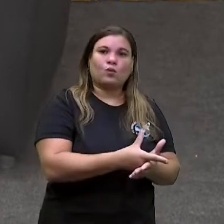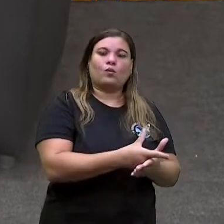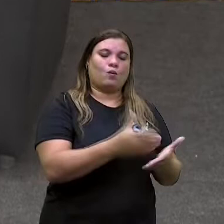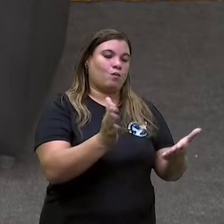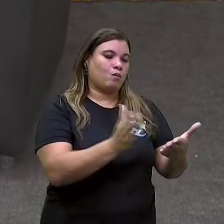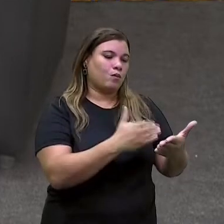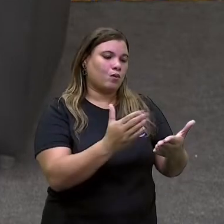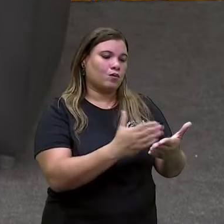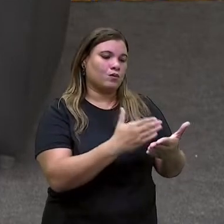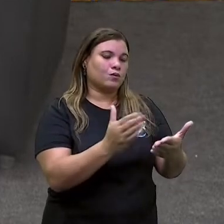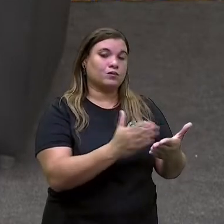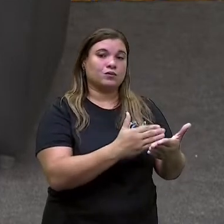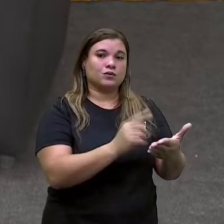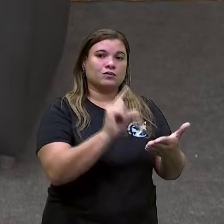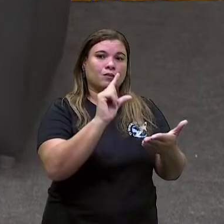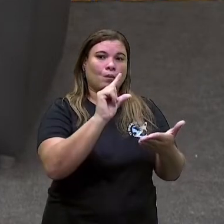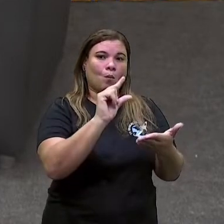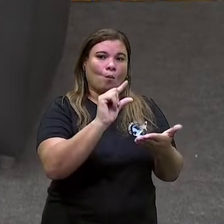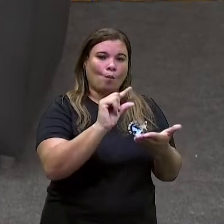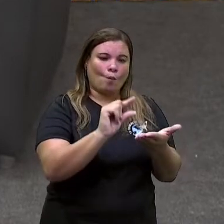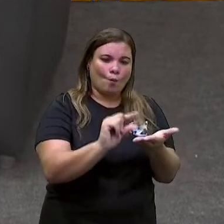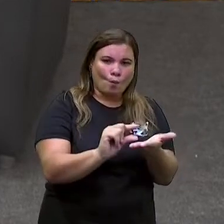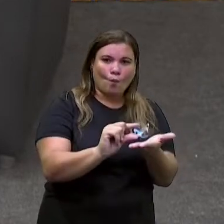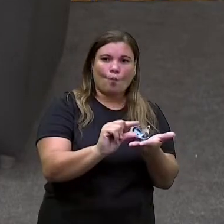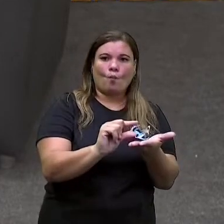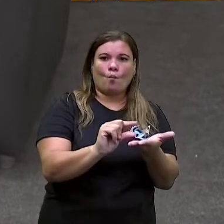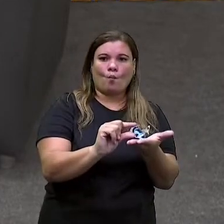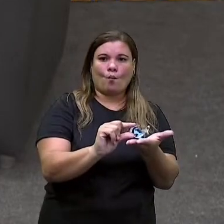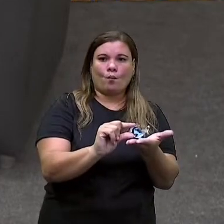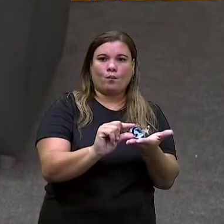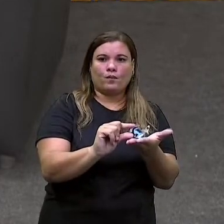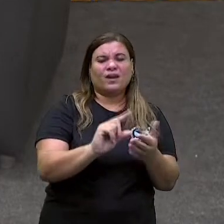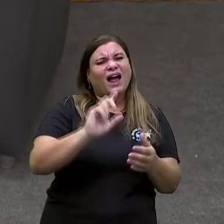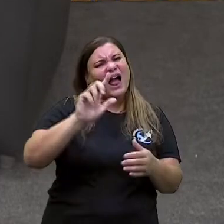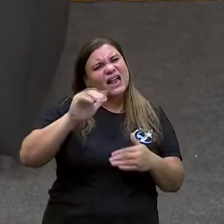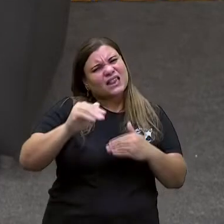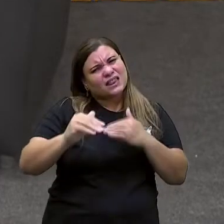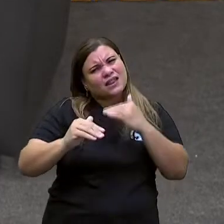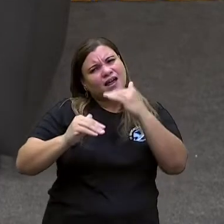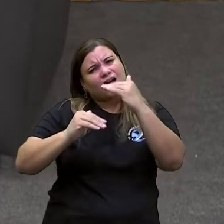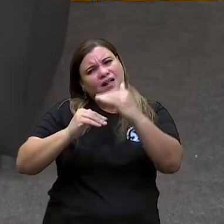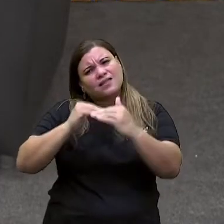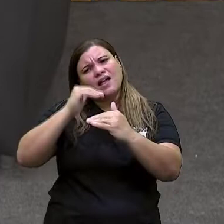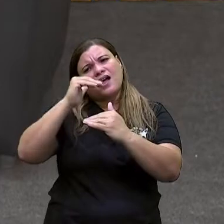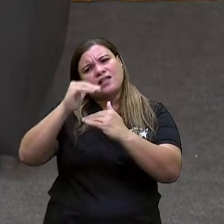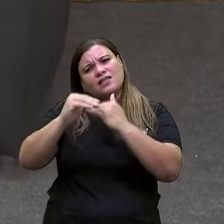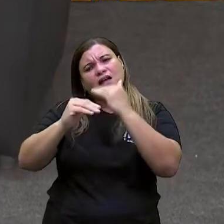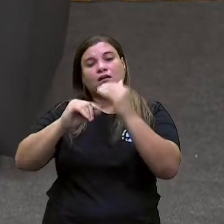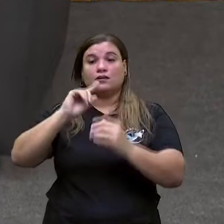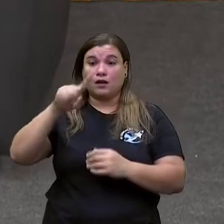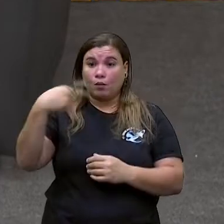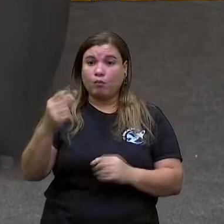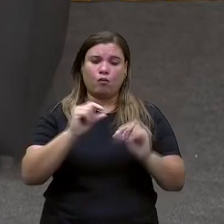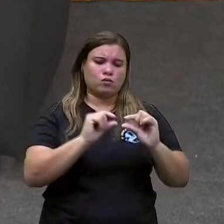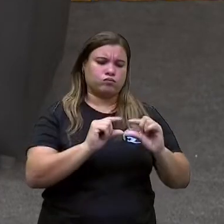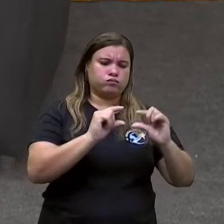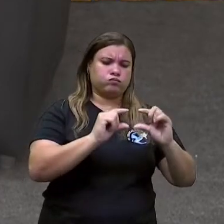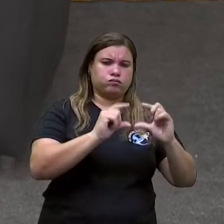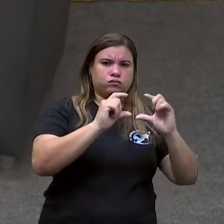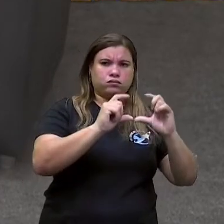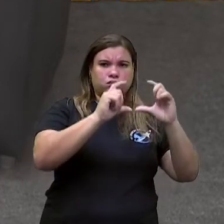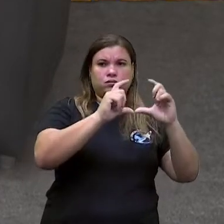satisfeito. Eu li alguma coisa hoje. Eu li uma poesia completa. Então, uma boa estratégia, né, de